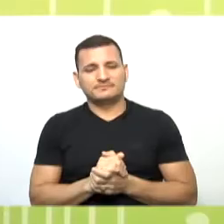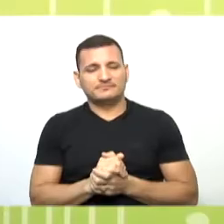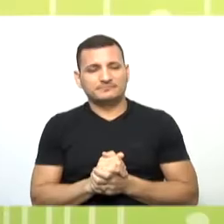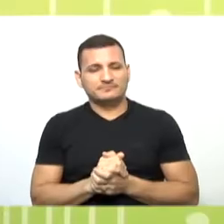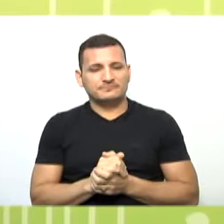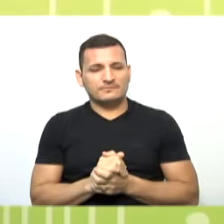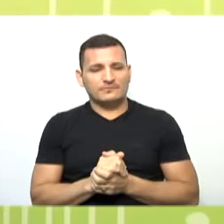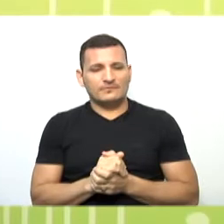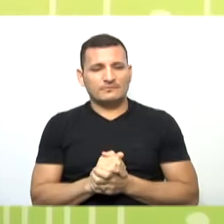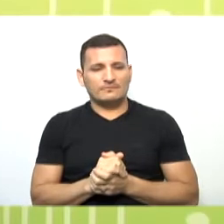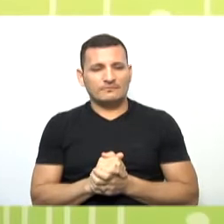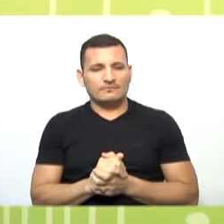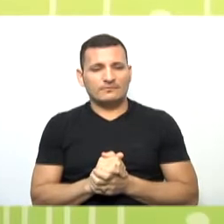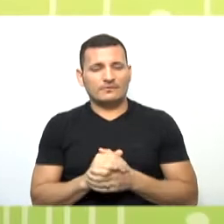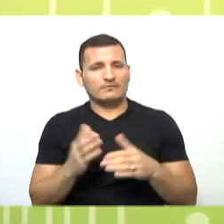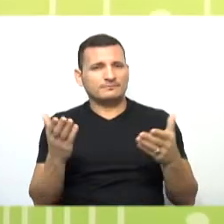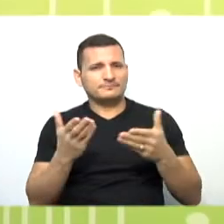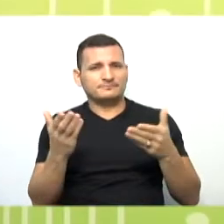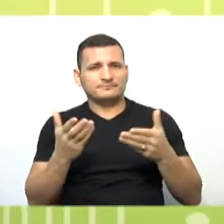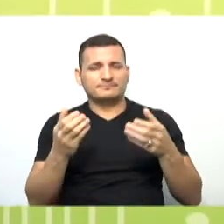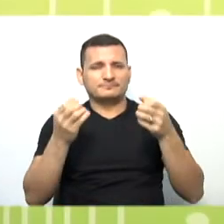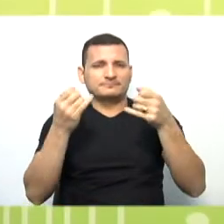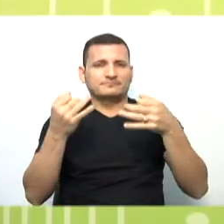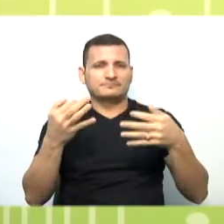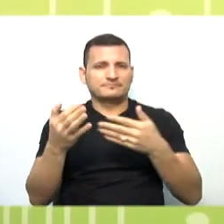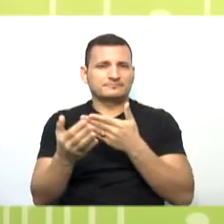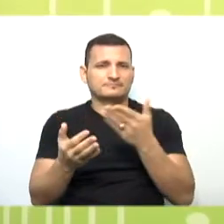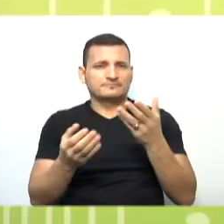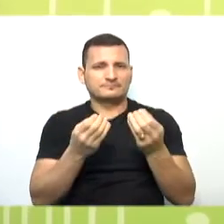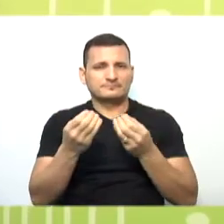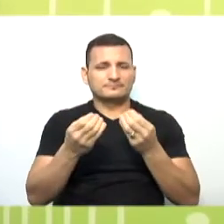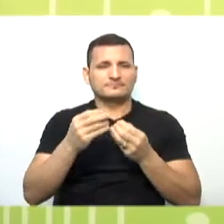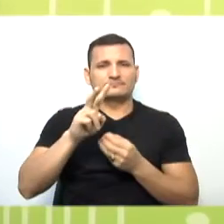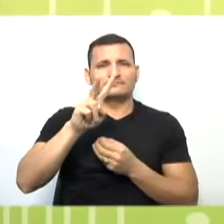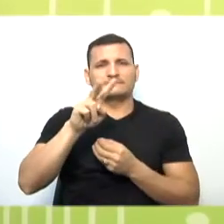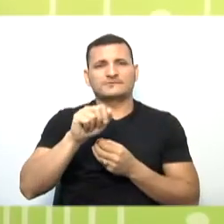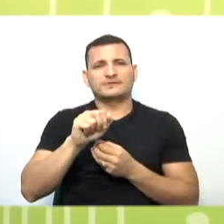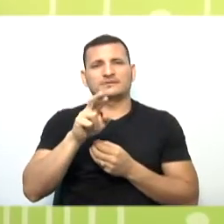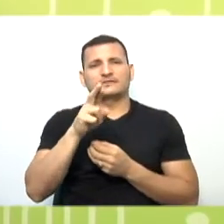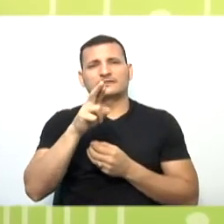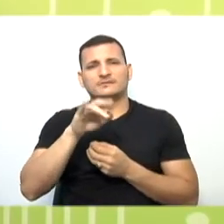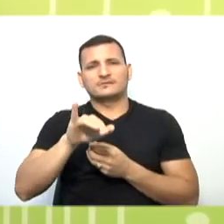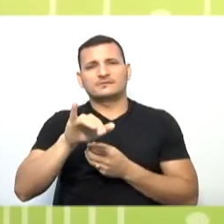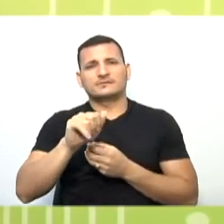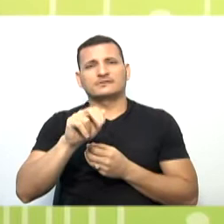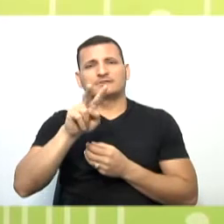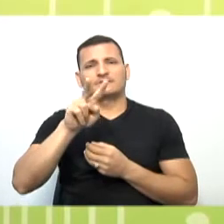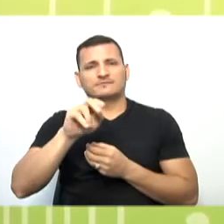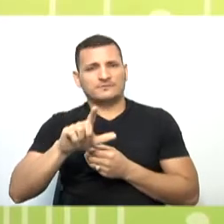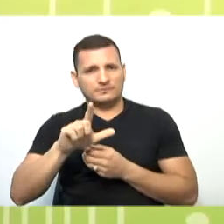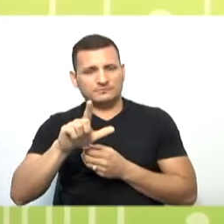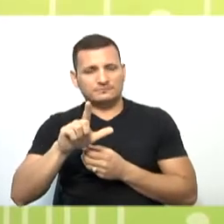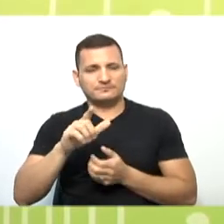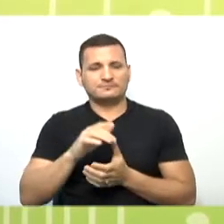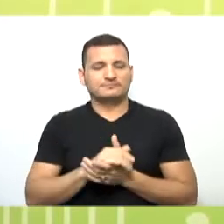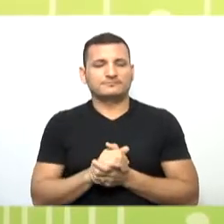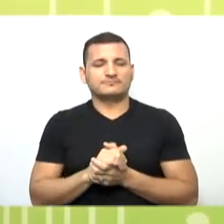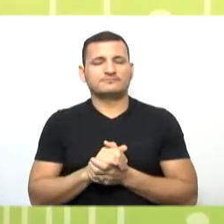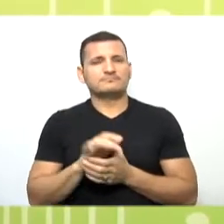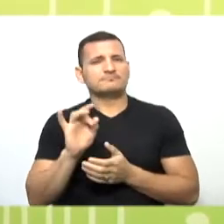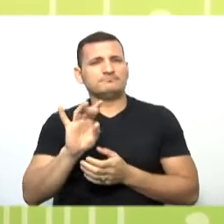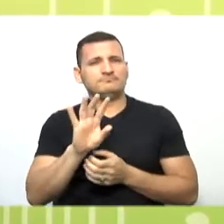aí. Agora eu vou falar para vocês um pouco sobre variável. Eu vou falar só